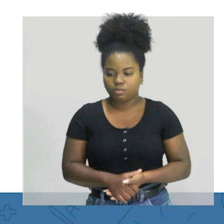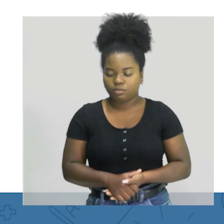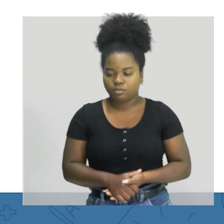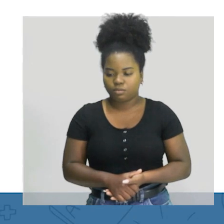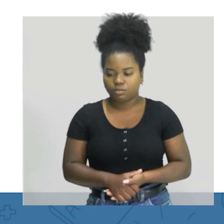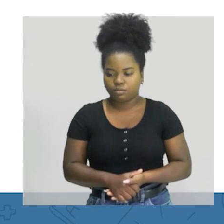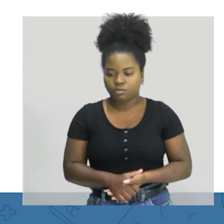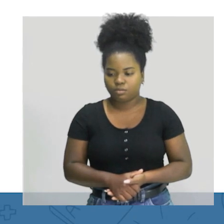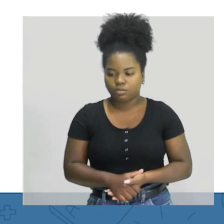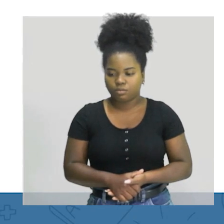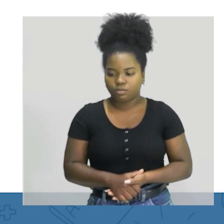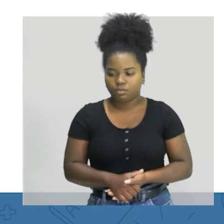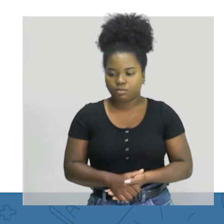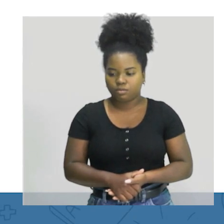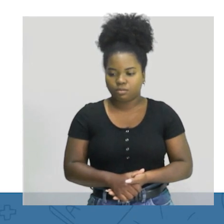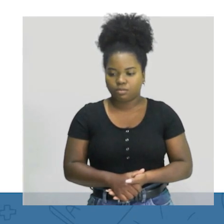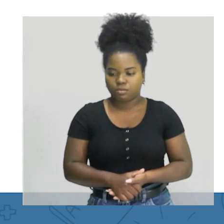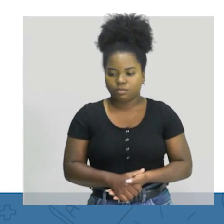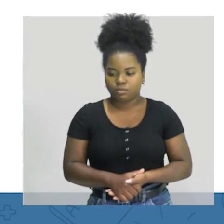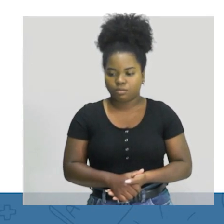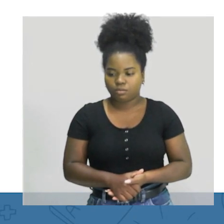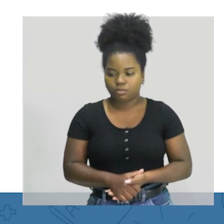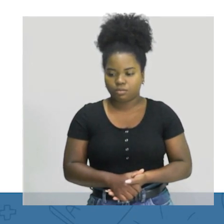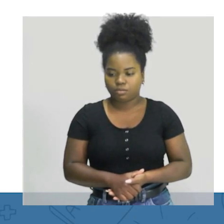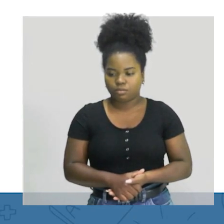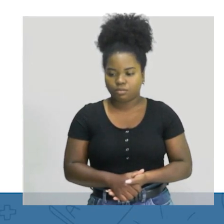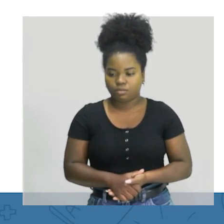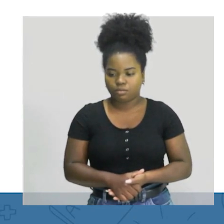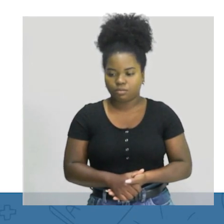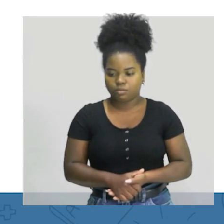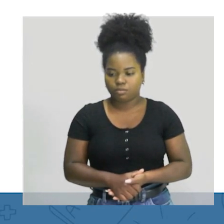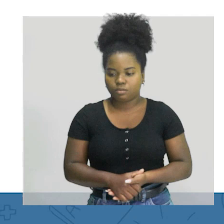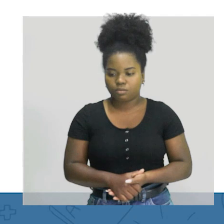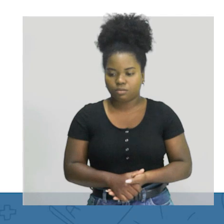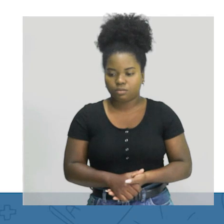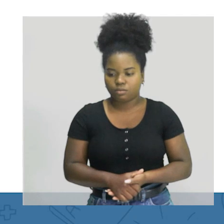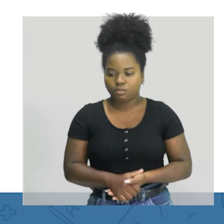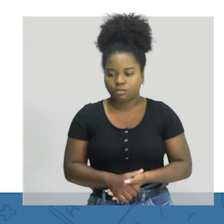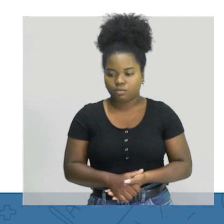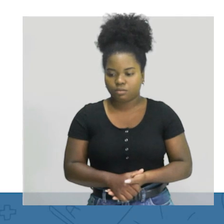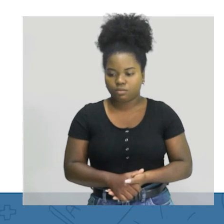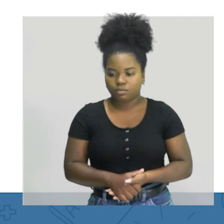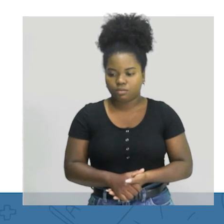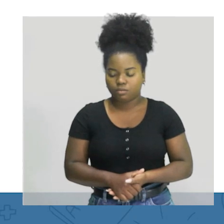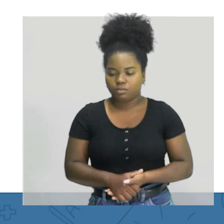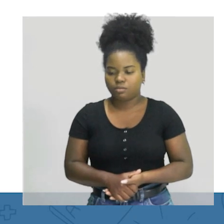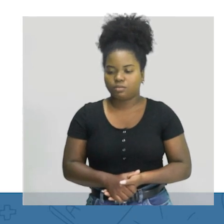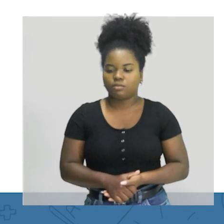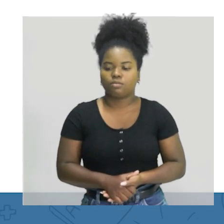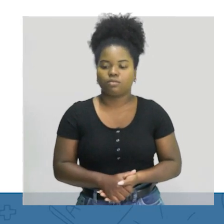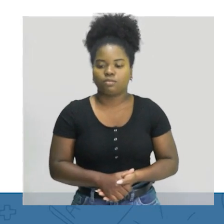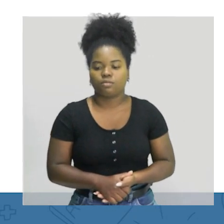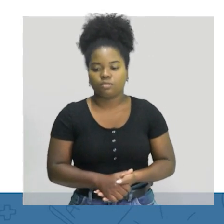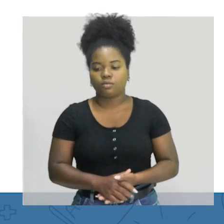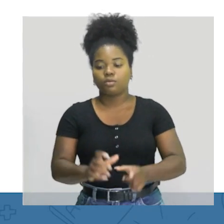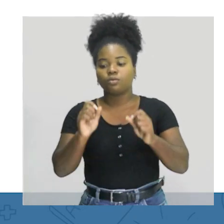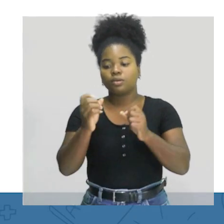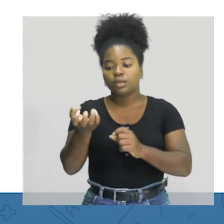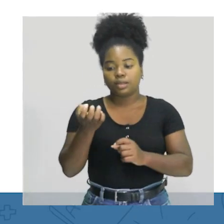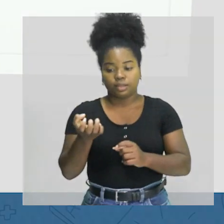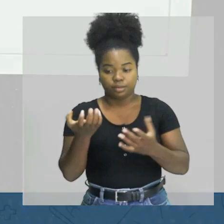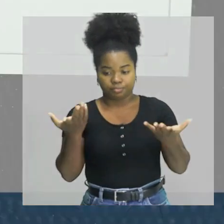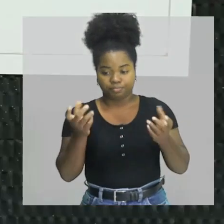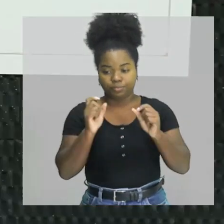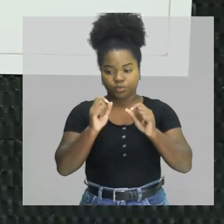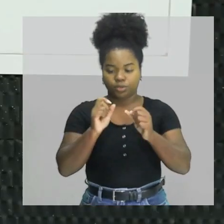placa? Utilize 1,7 como um valor aproximado para a raiz de 3. Certo? Turma, o que ele quer saber? Bom,